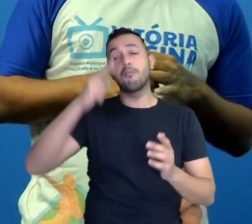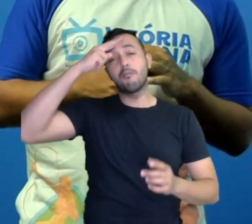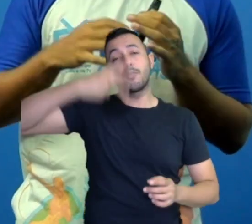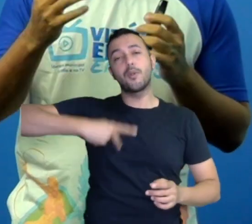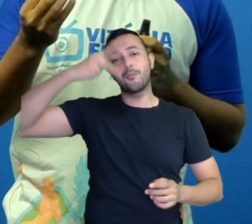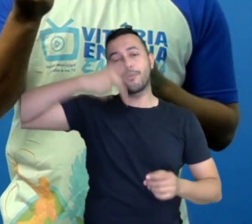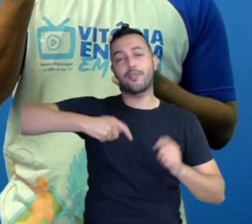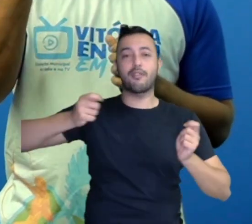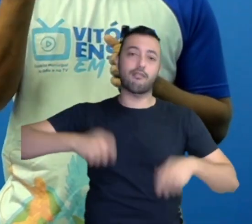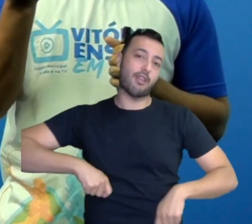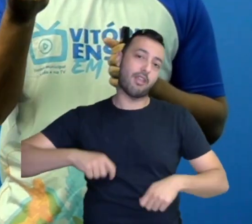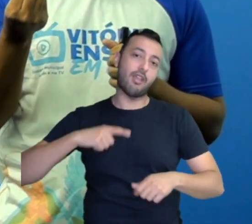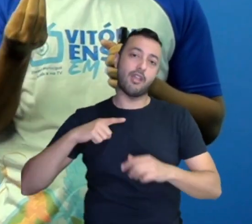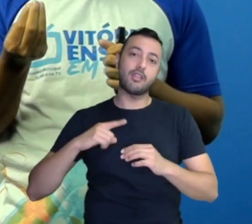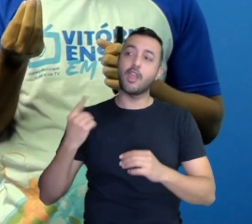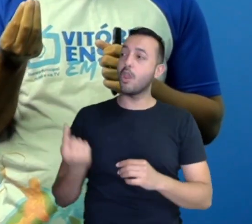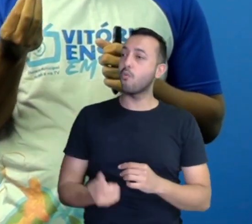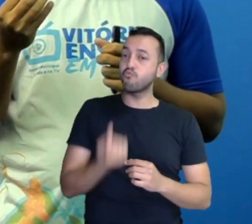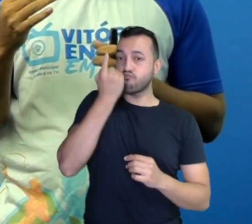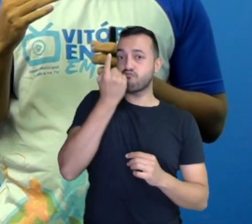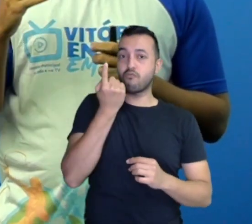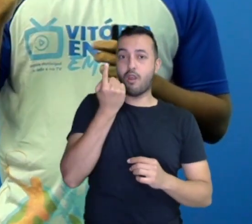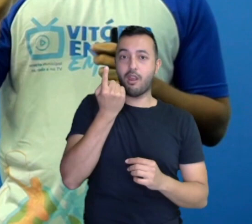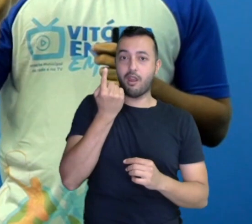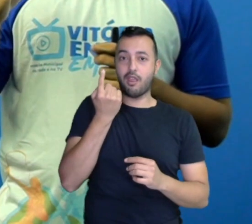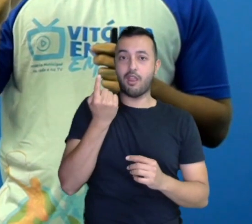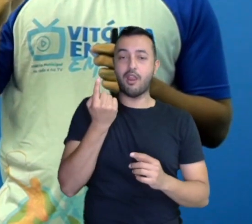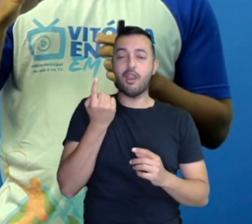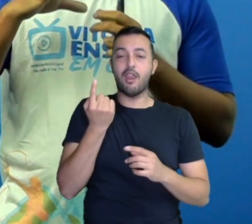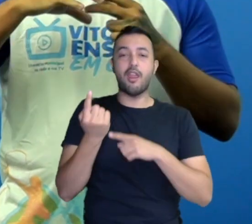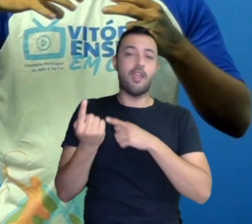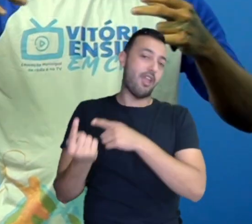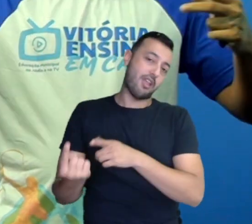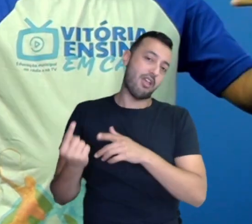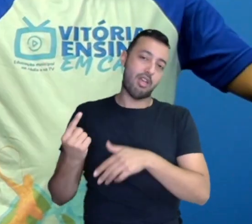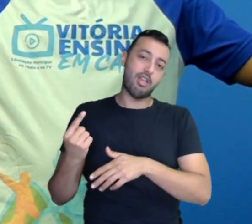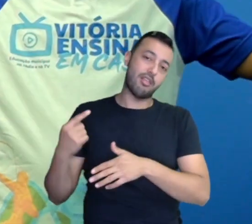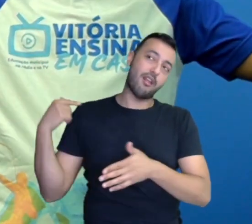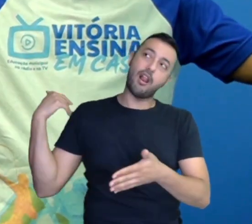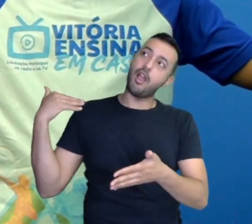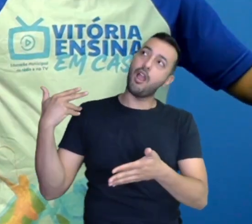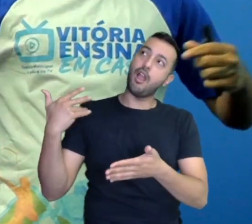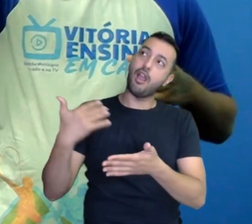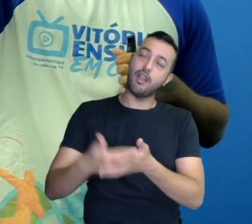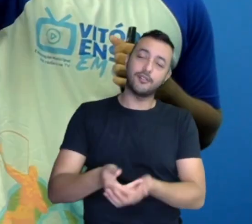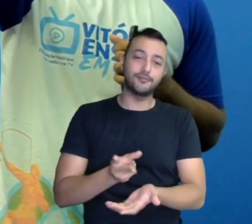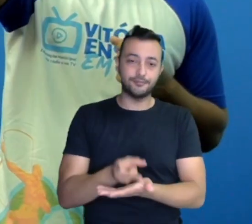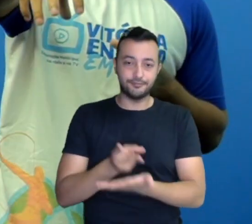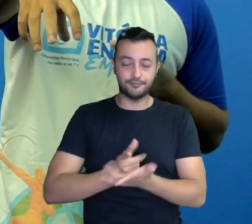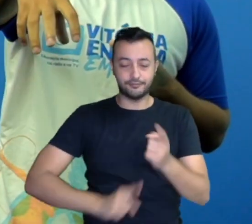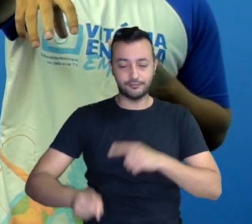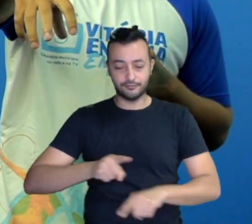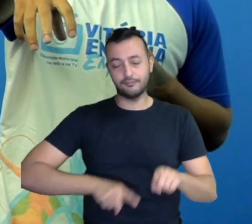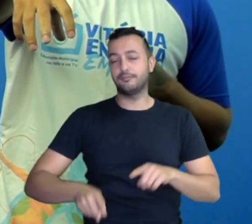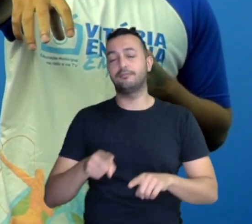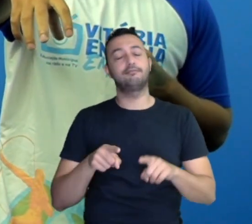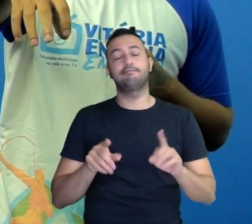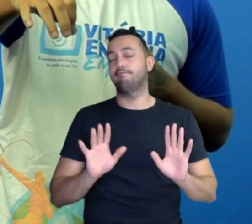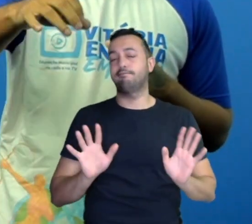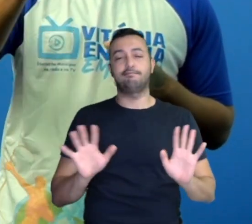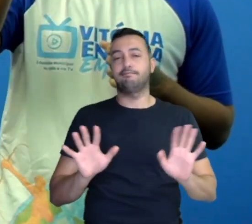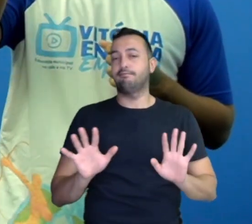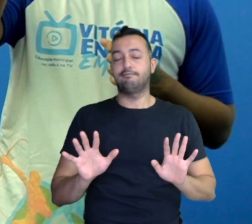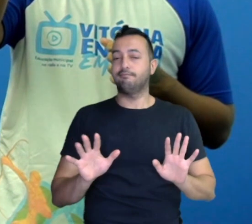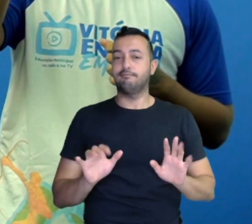autonomia. Não existia uma em específico, né, que durante todo o tempo dominou aquela